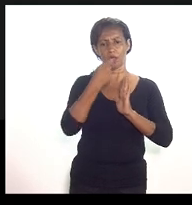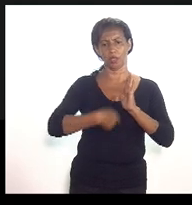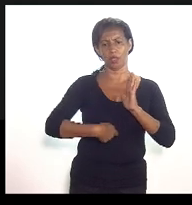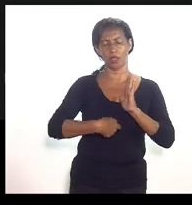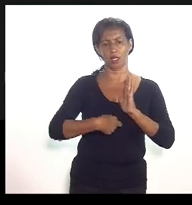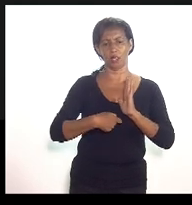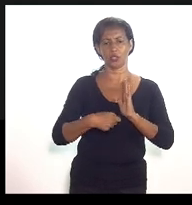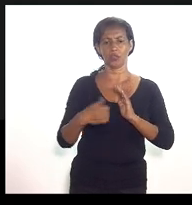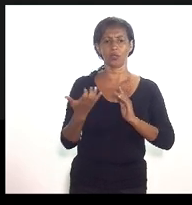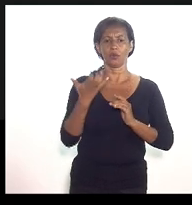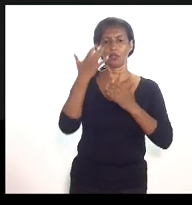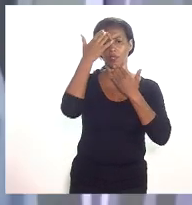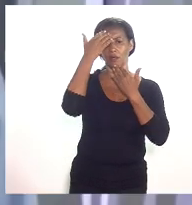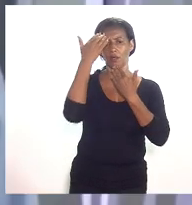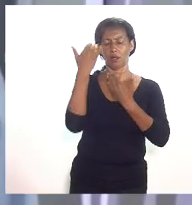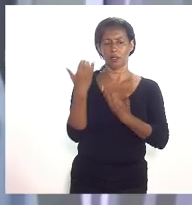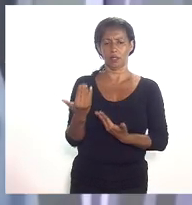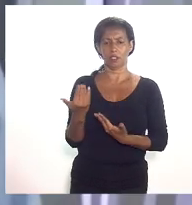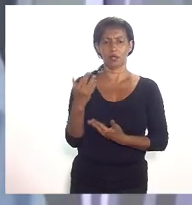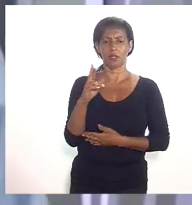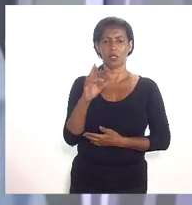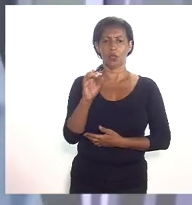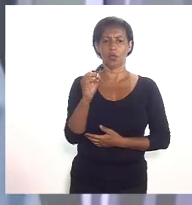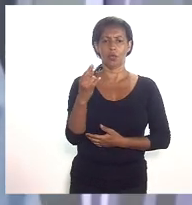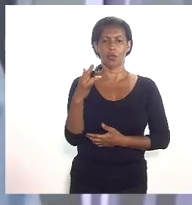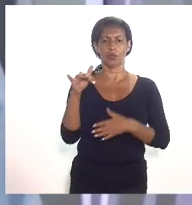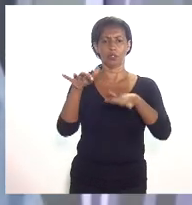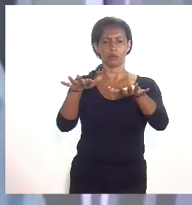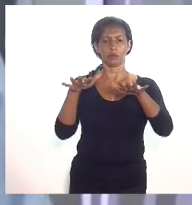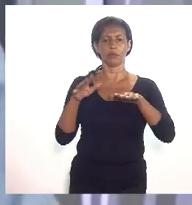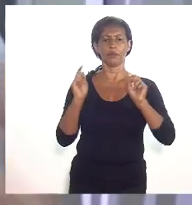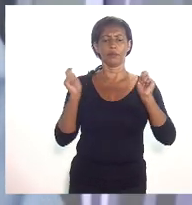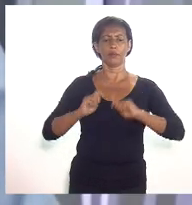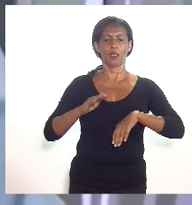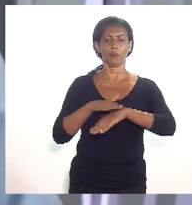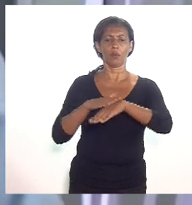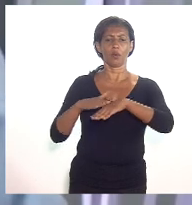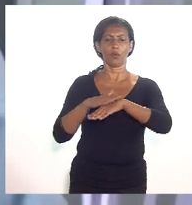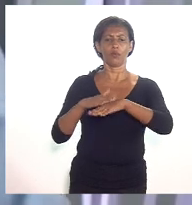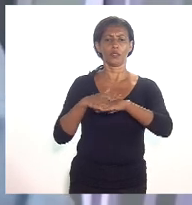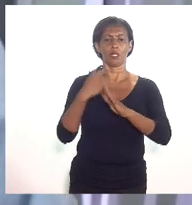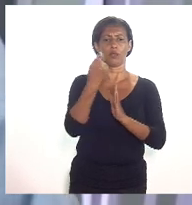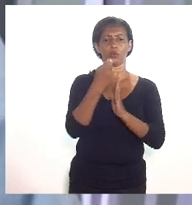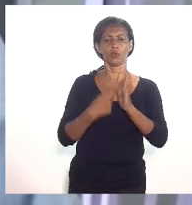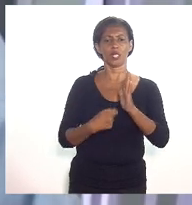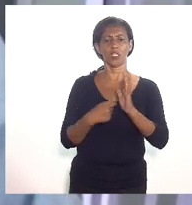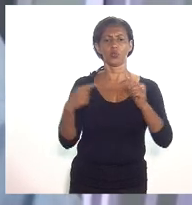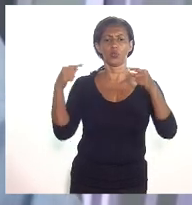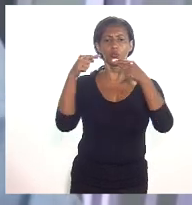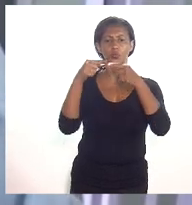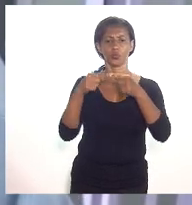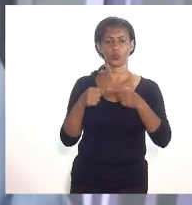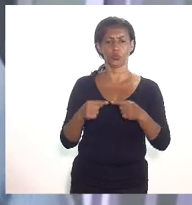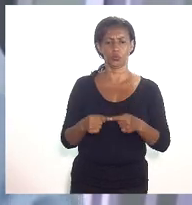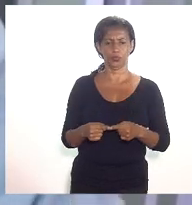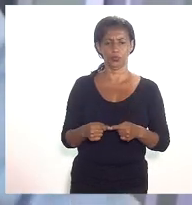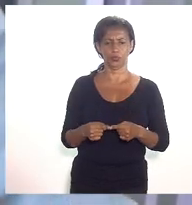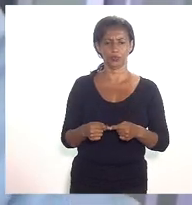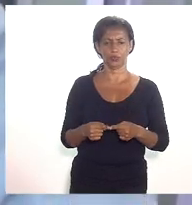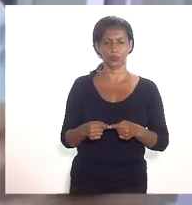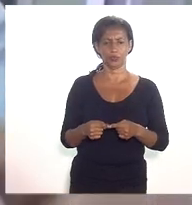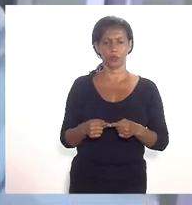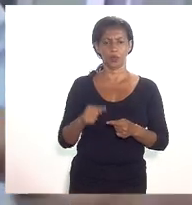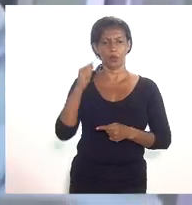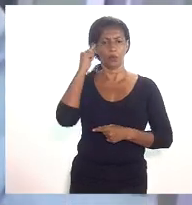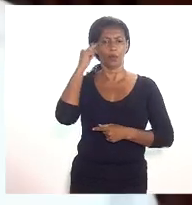deputado Rodrigo Amorim e dizer que até o plenário nós podemos conversar e tentar produzir um texto em comum para emendarmos juntos, se for o caso, com a sua